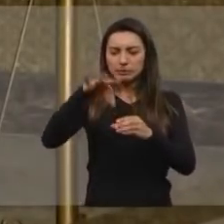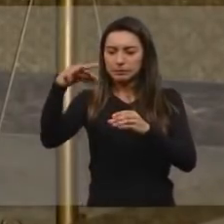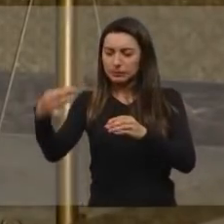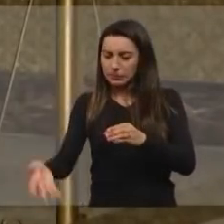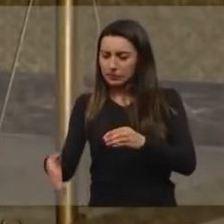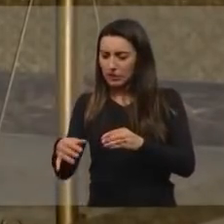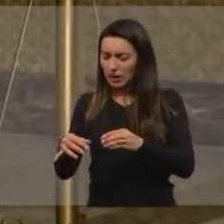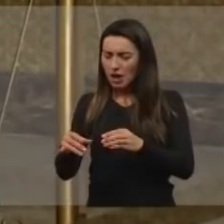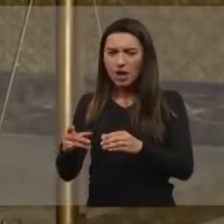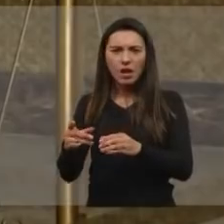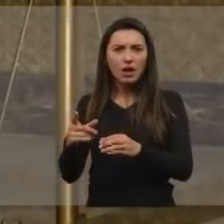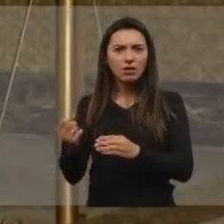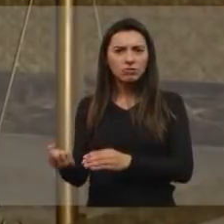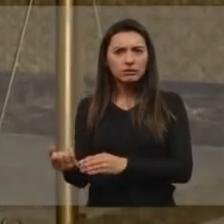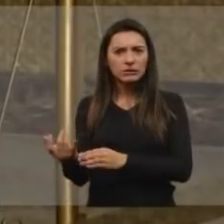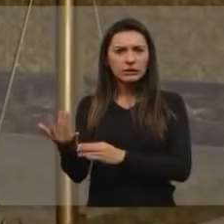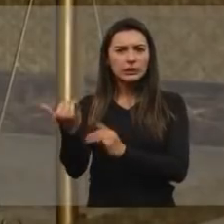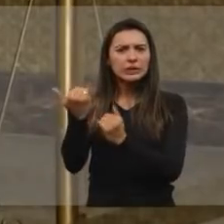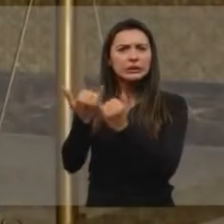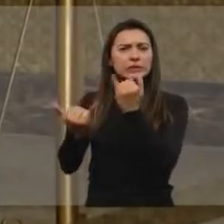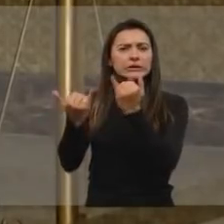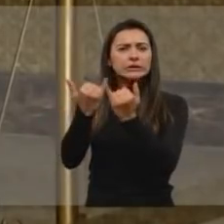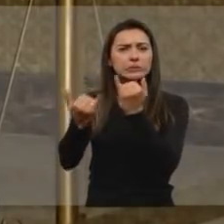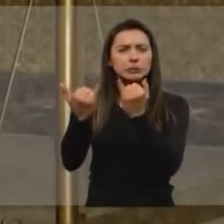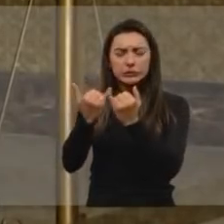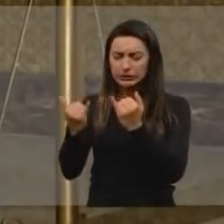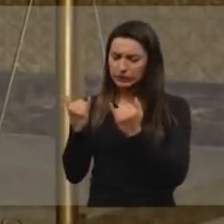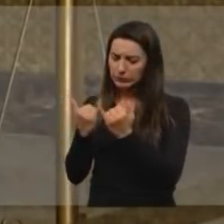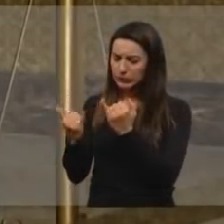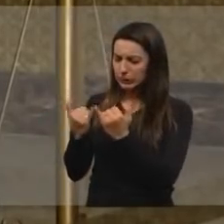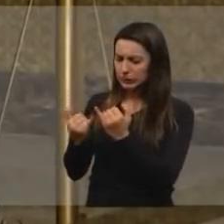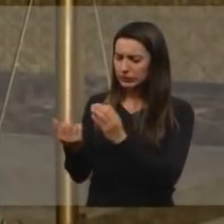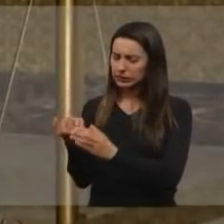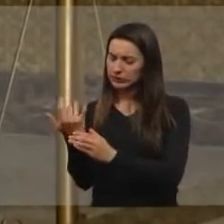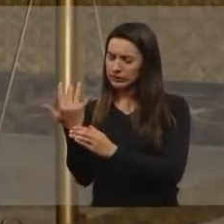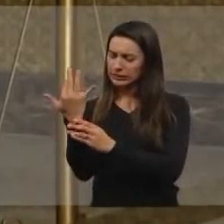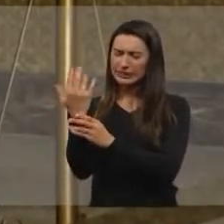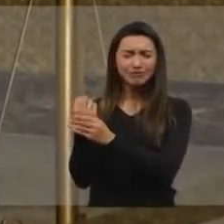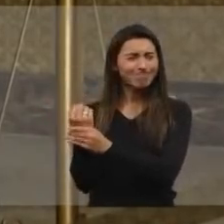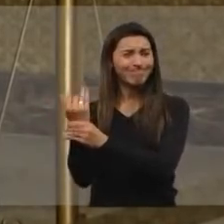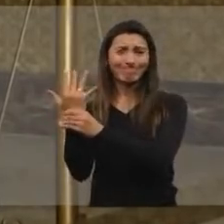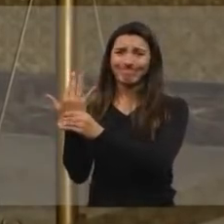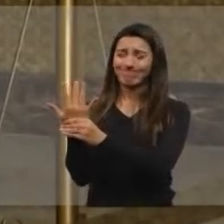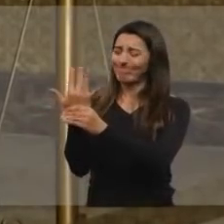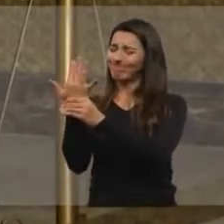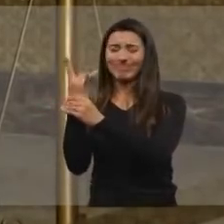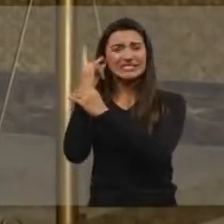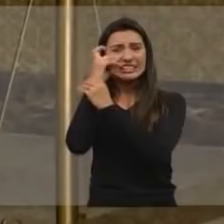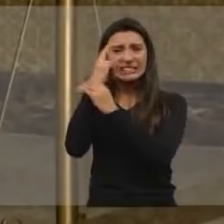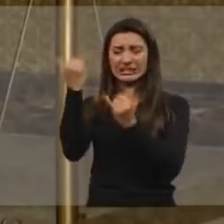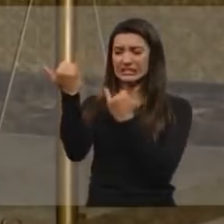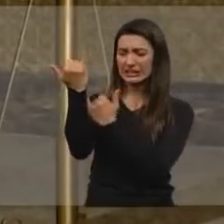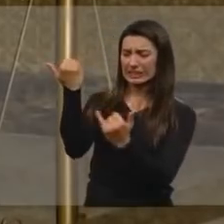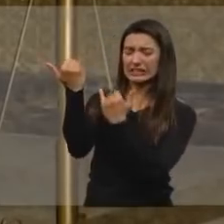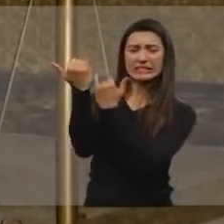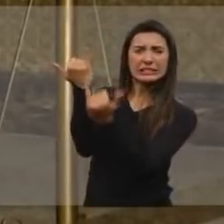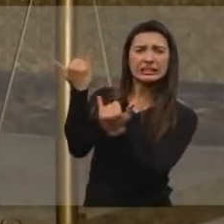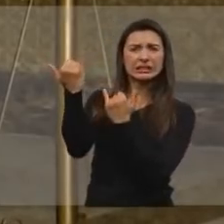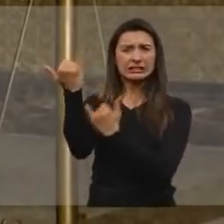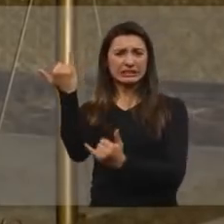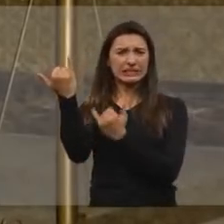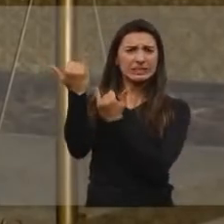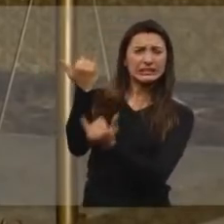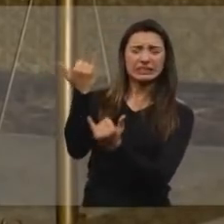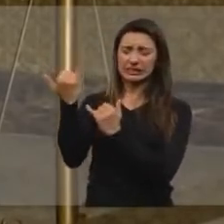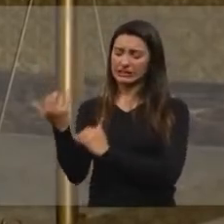dos espinhos os espinhos cresceram e sufocaram as plantas outras sementes